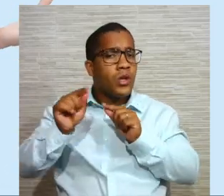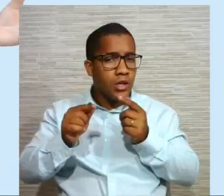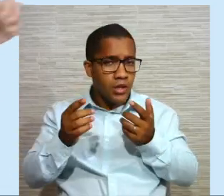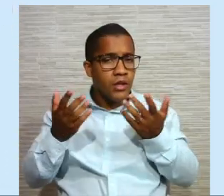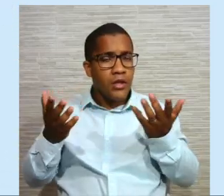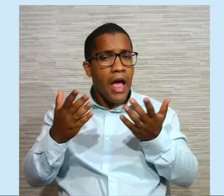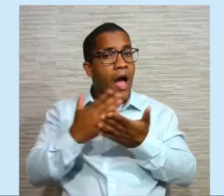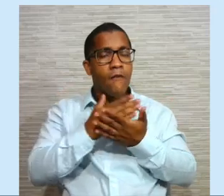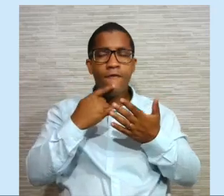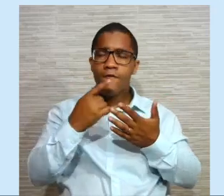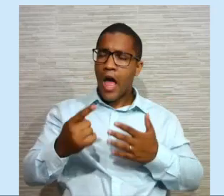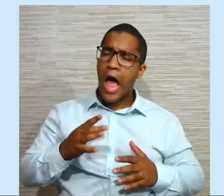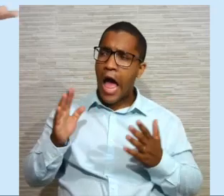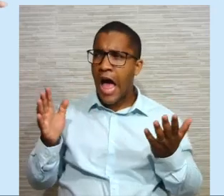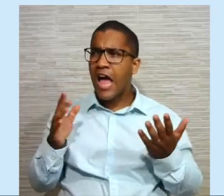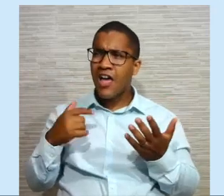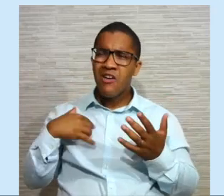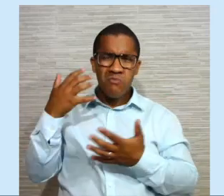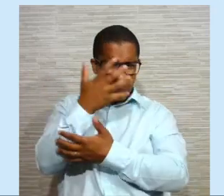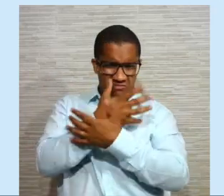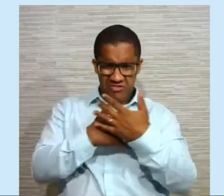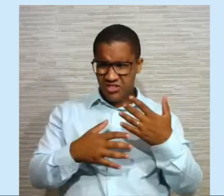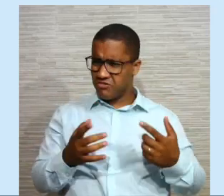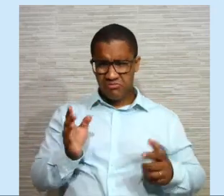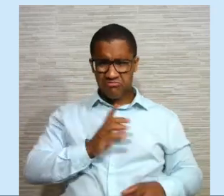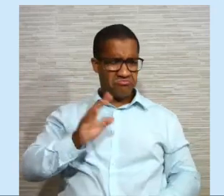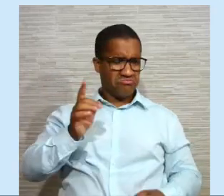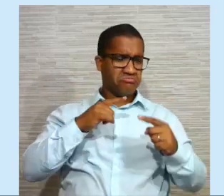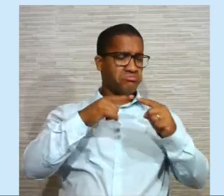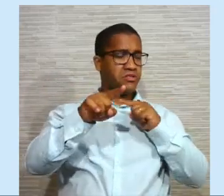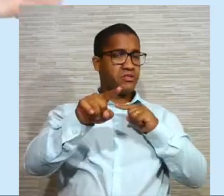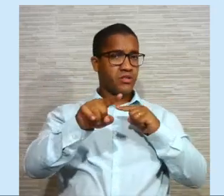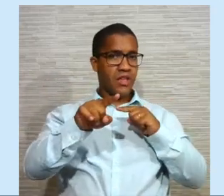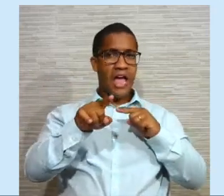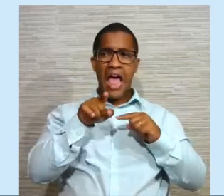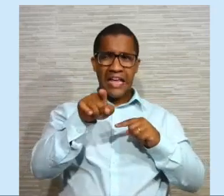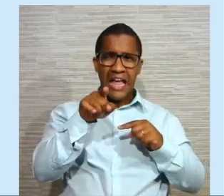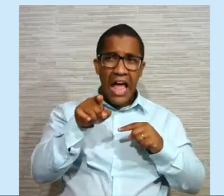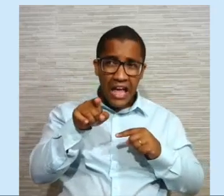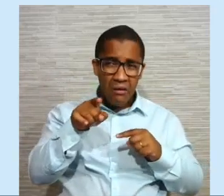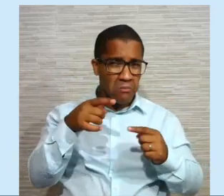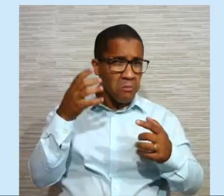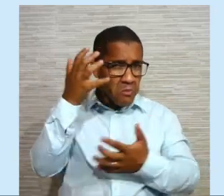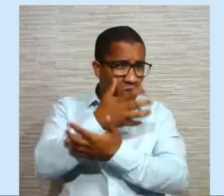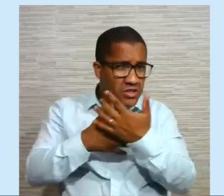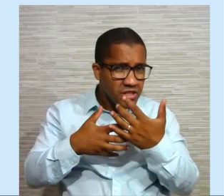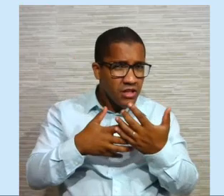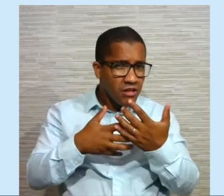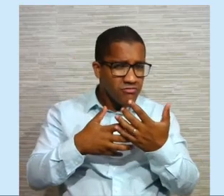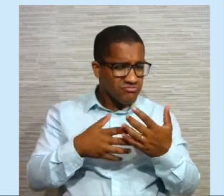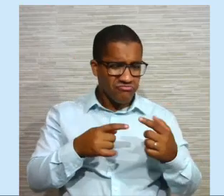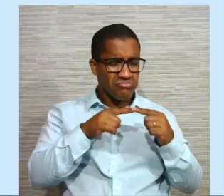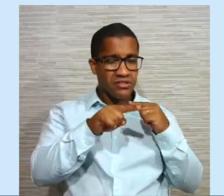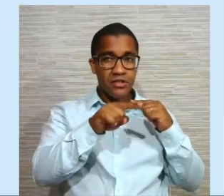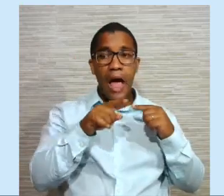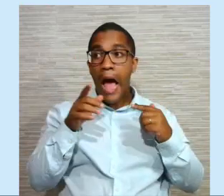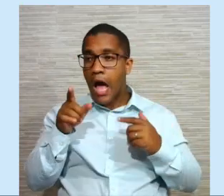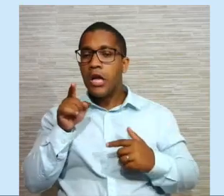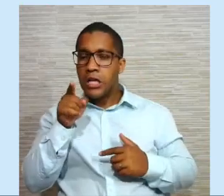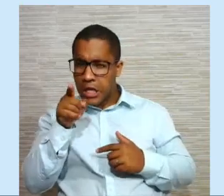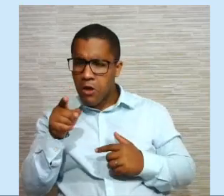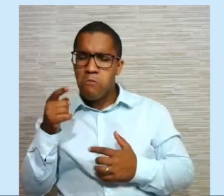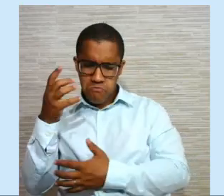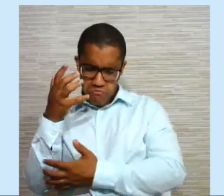vezes falam: isso aí não é música. Eu já vi muito, algumas pessoas falando, isso não é música, ou isso é música de verdade. Porque as pessoas